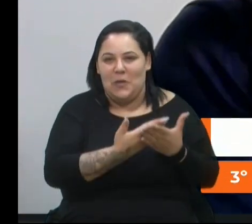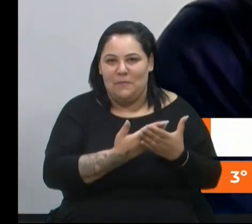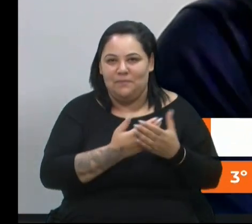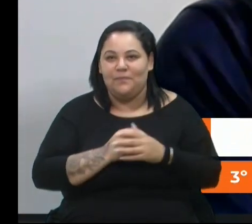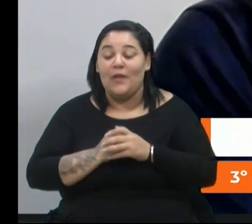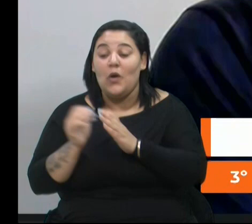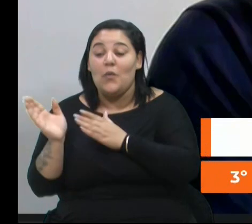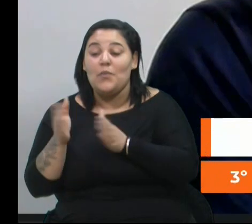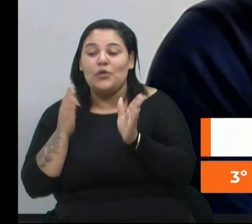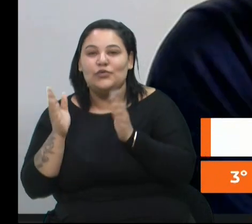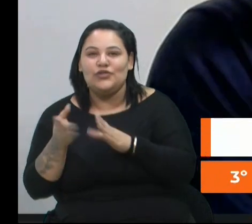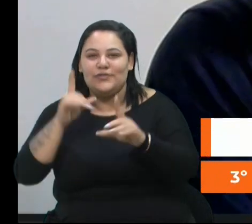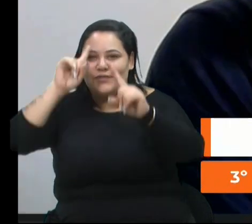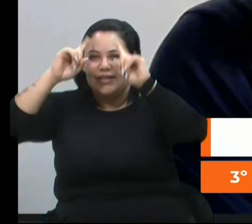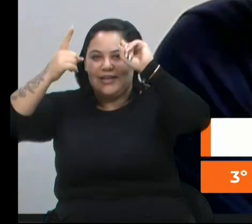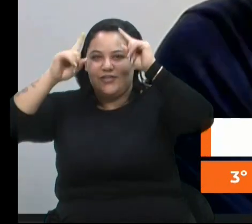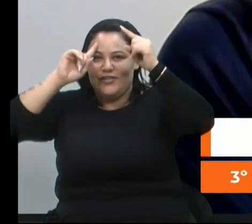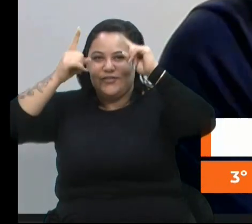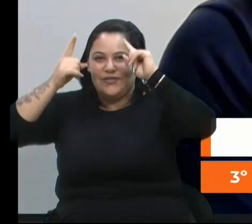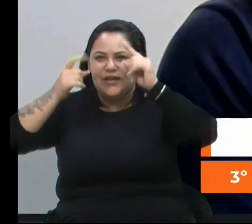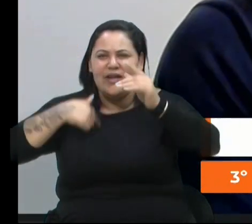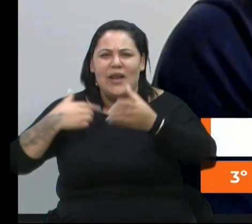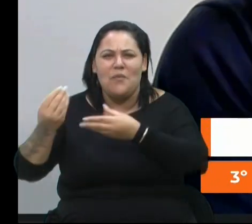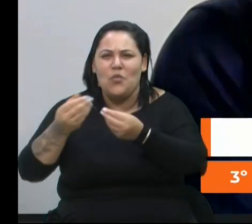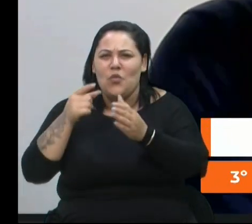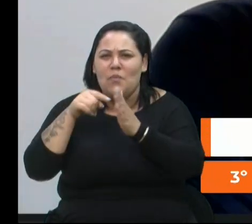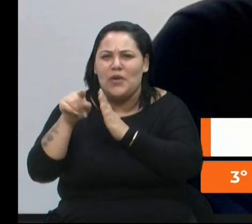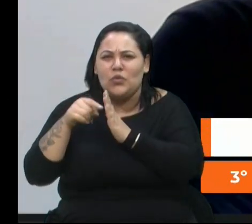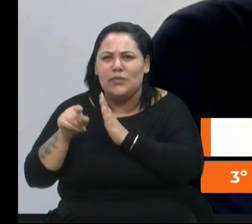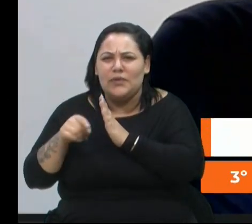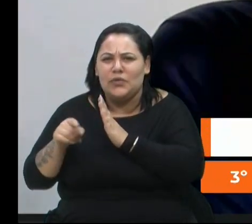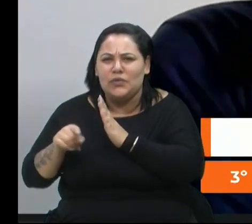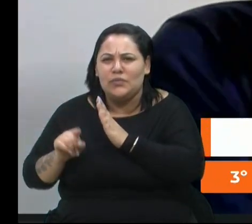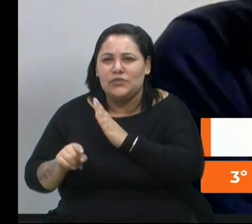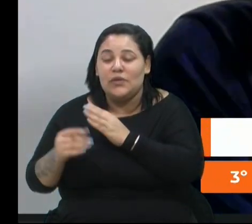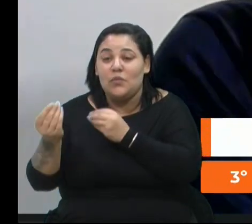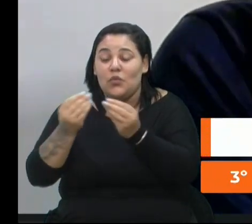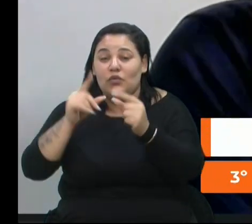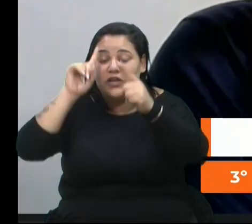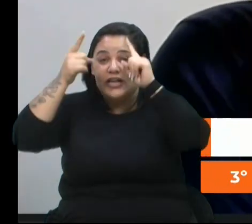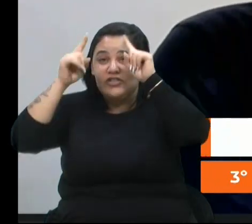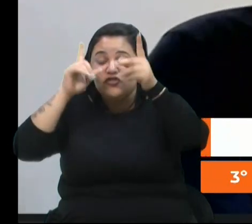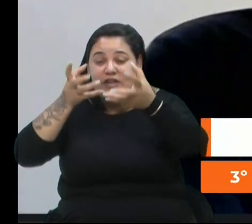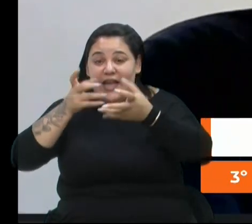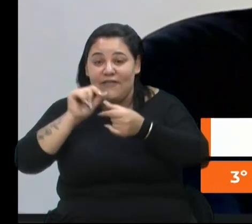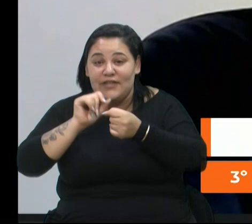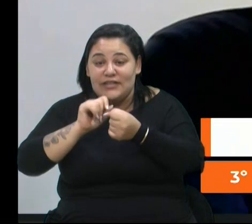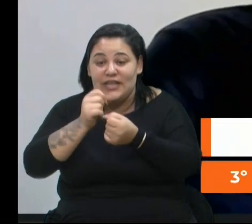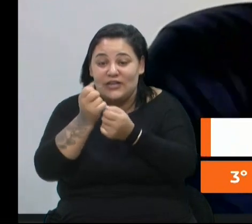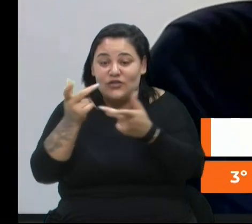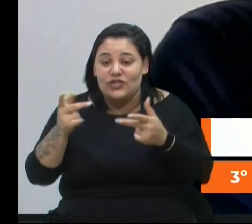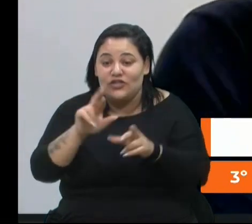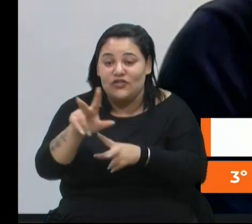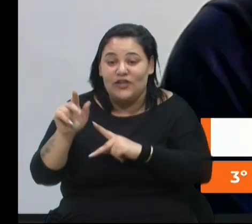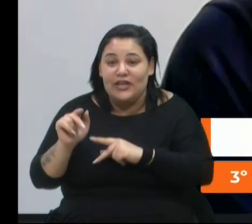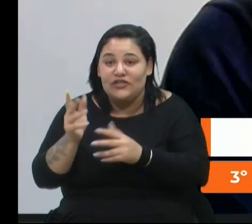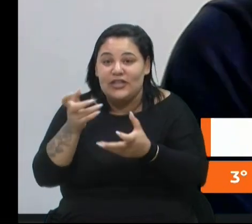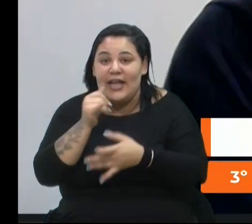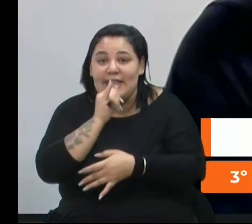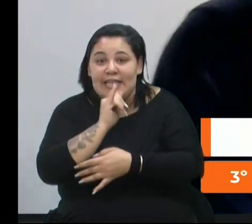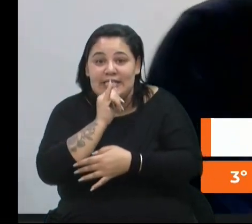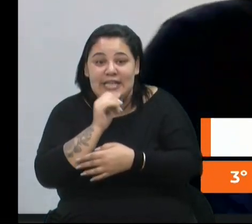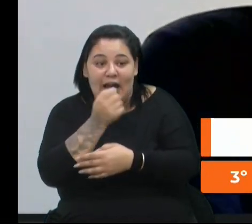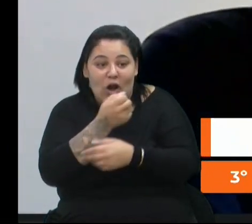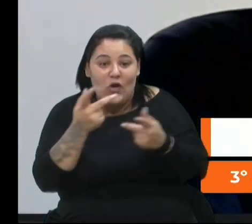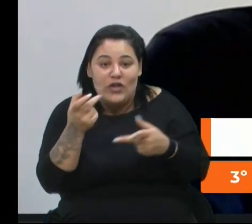produtivo criativo, ele tende a ser mais questionador, realmente muito criativo, então quer fazer diferente do que está sendo feito, quer testar coisas